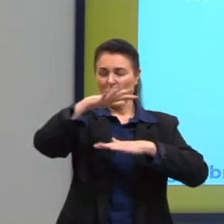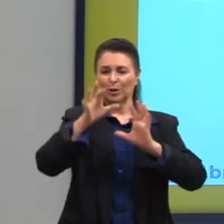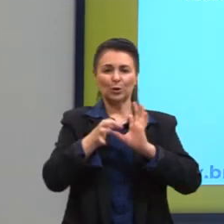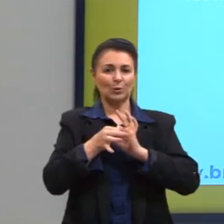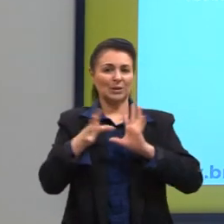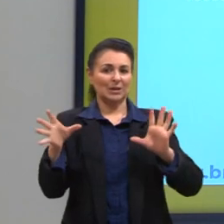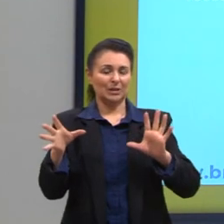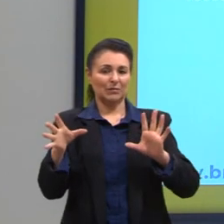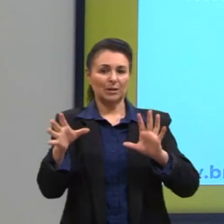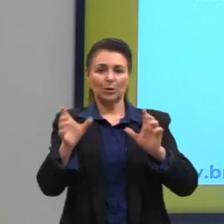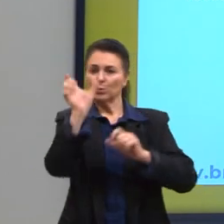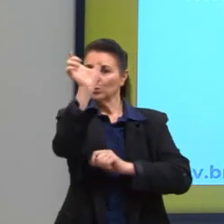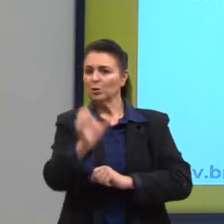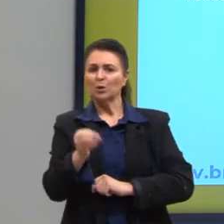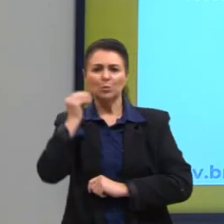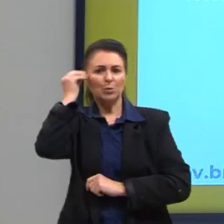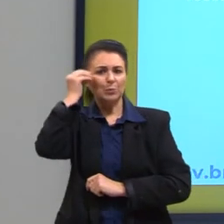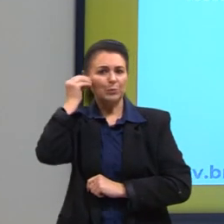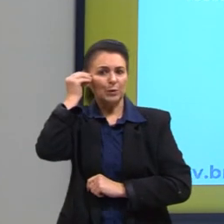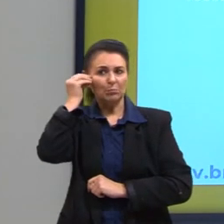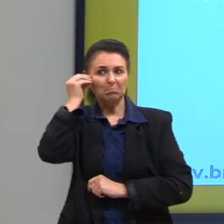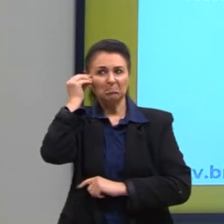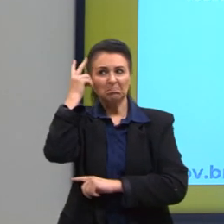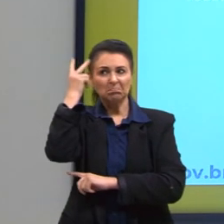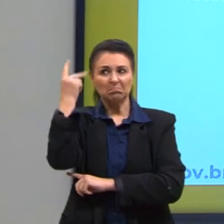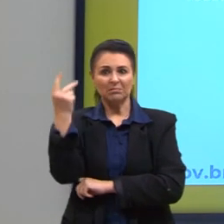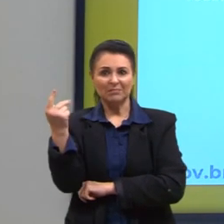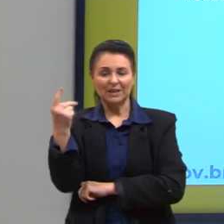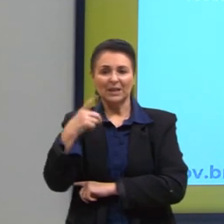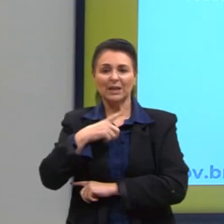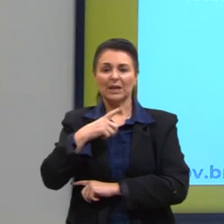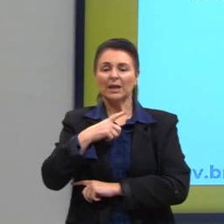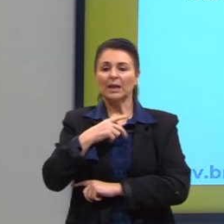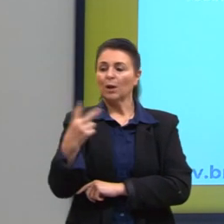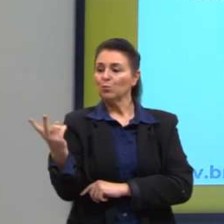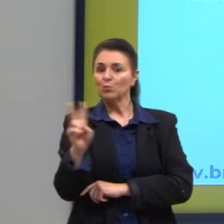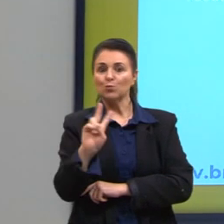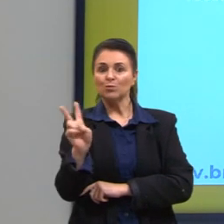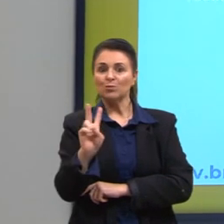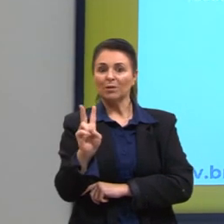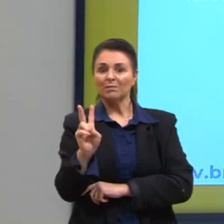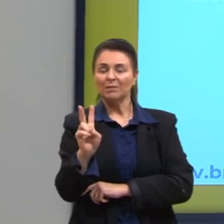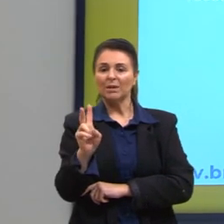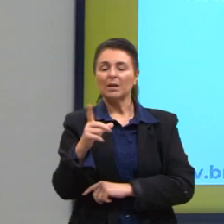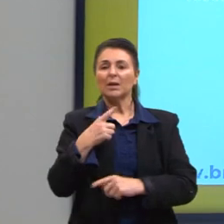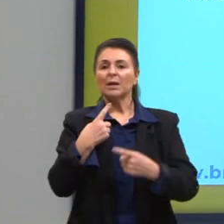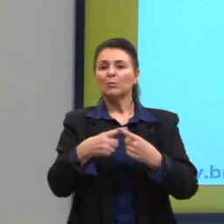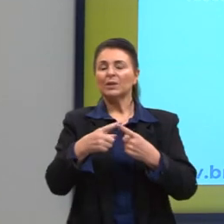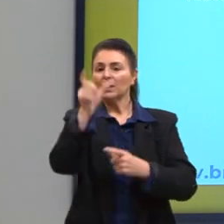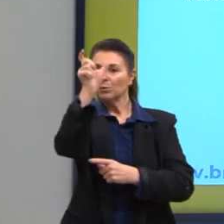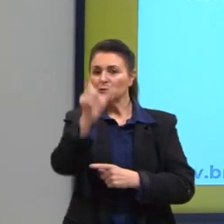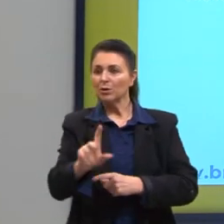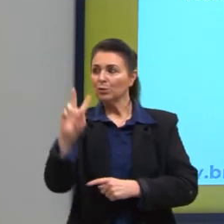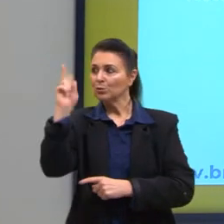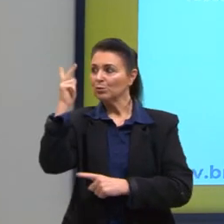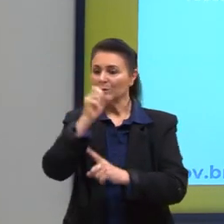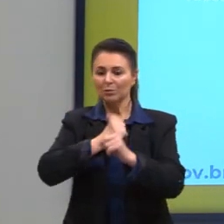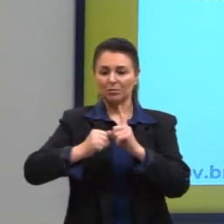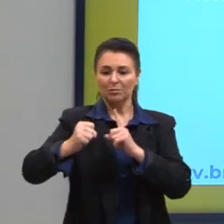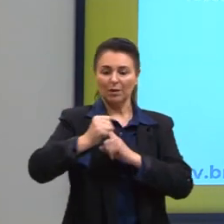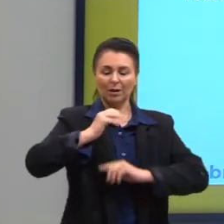livre nem o sujeito empírico puramente natural ele é simultaneamente os dois na medida em que é o sujeito histórico social